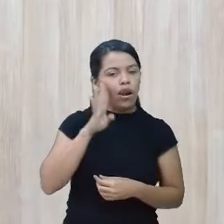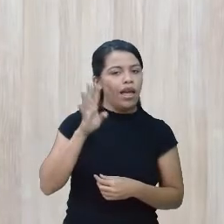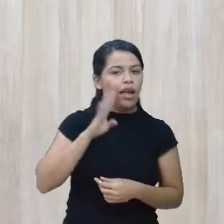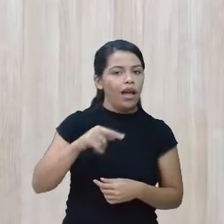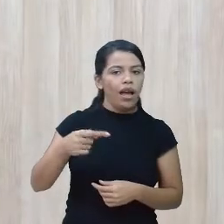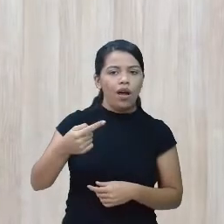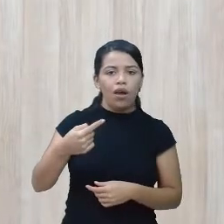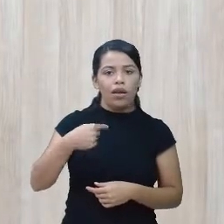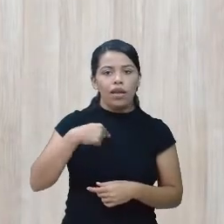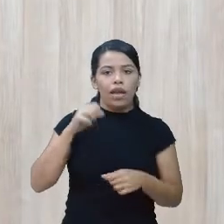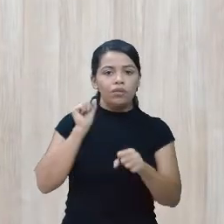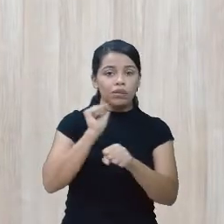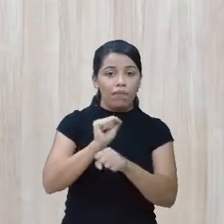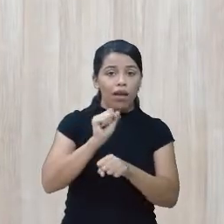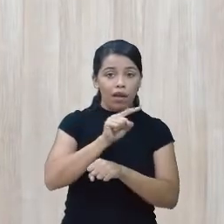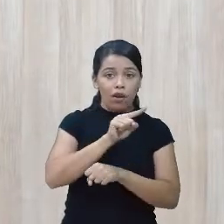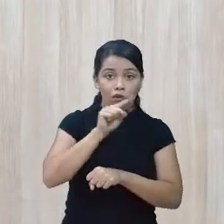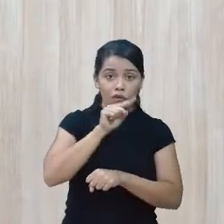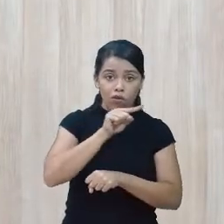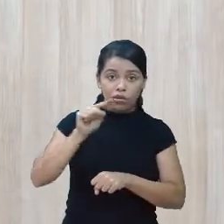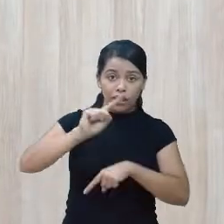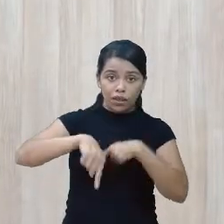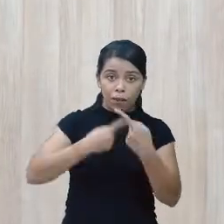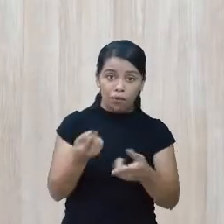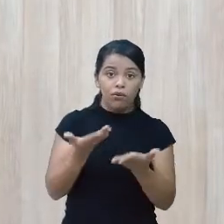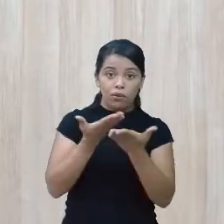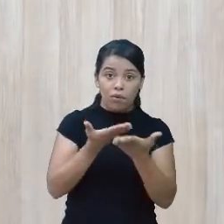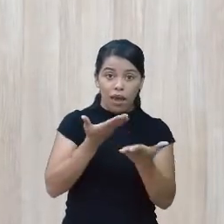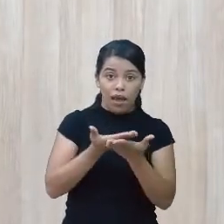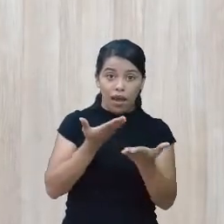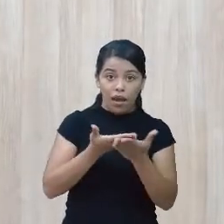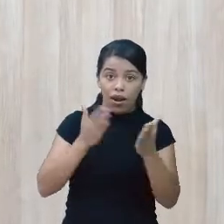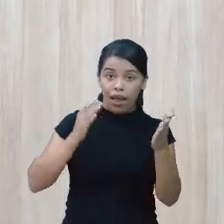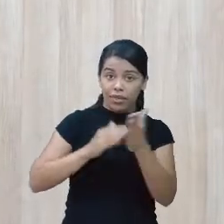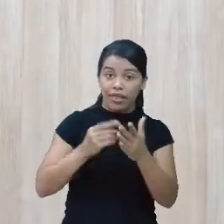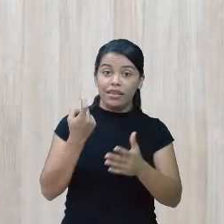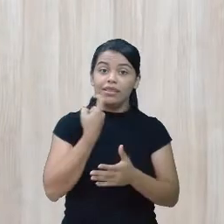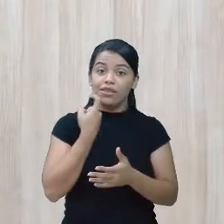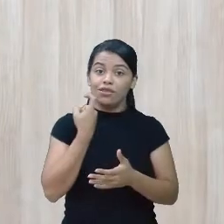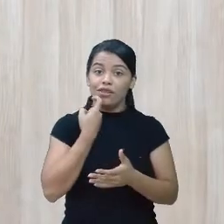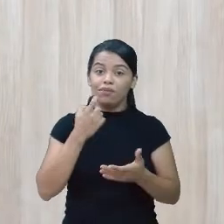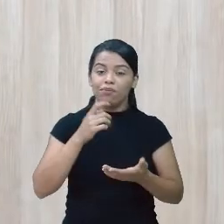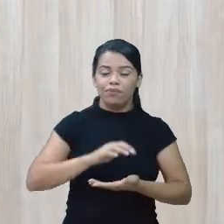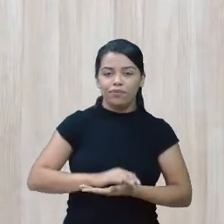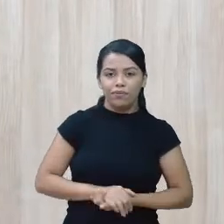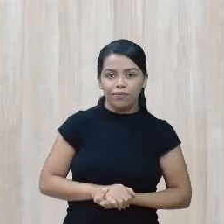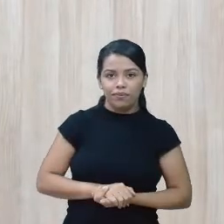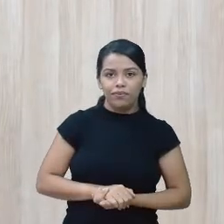vocês na próxima aula. Até sexta, minha gente.